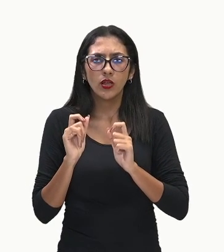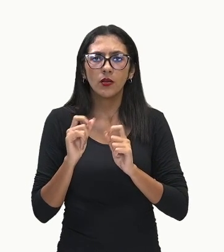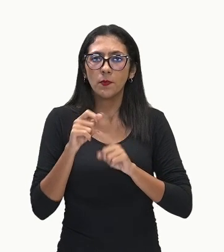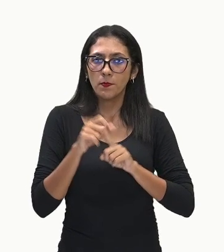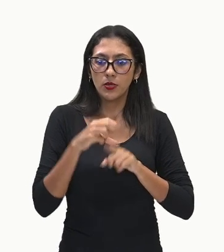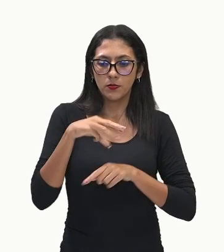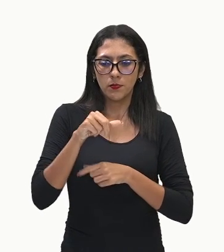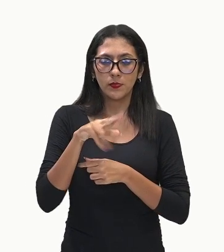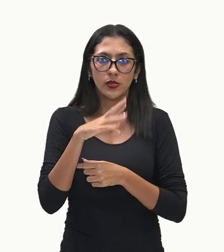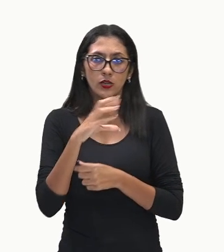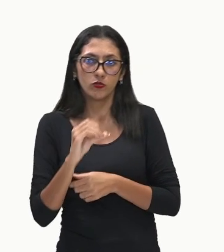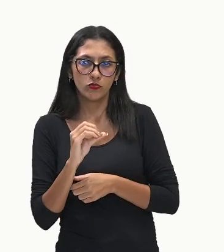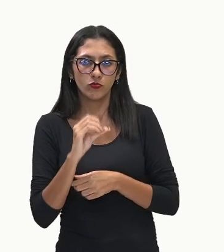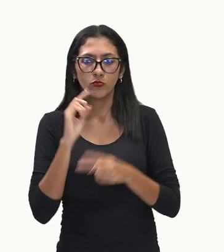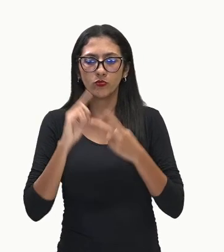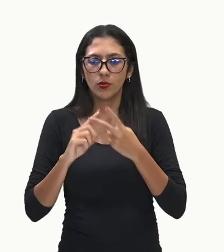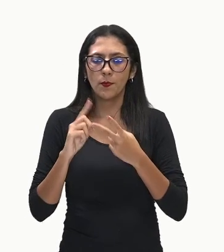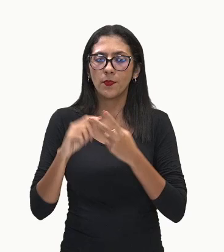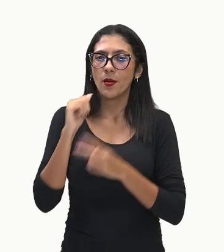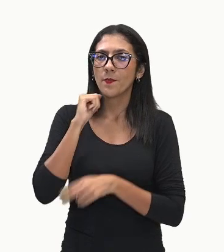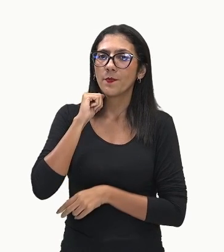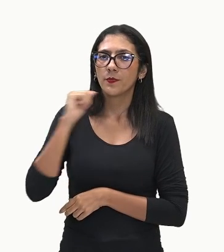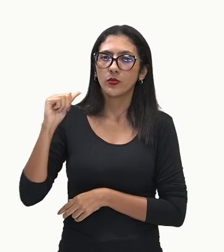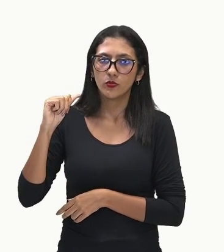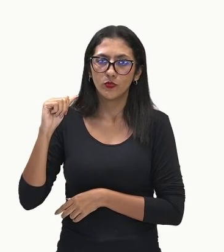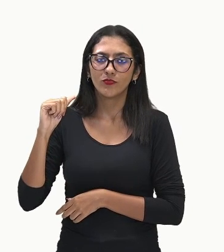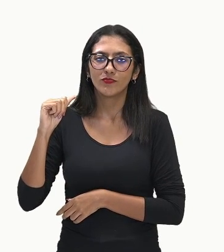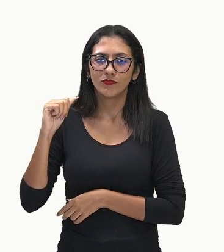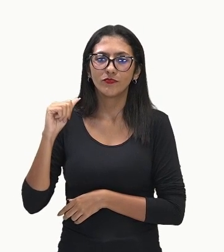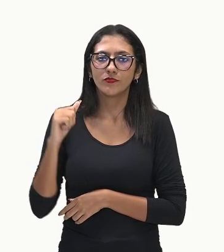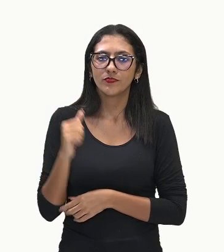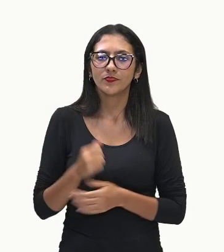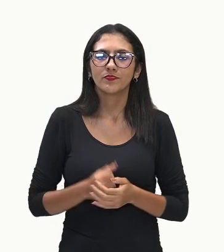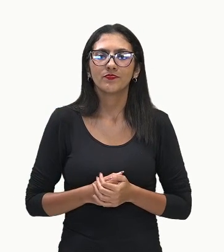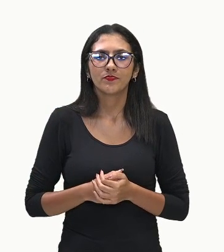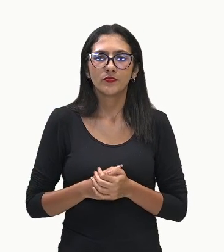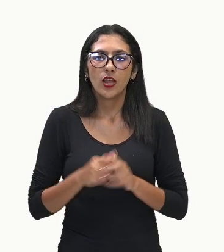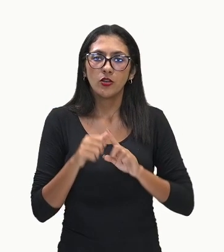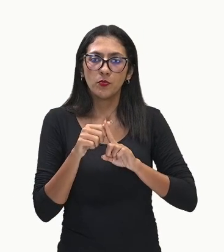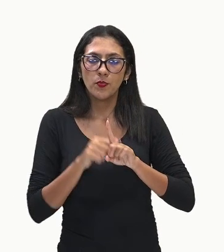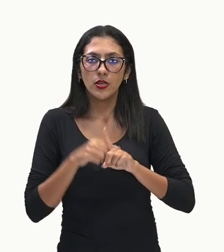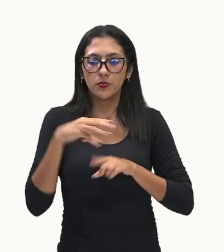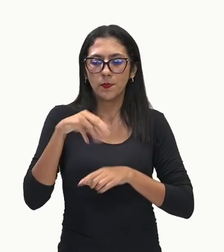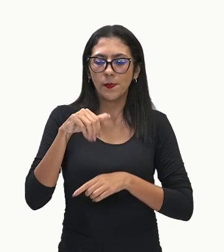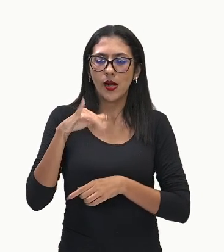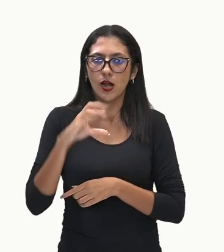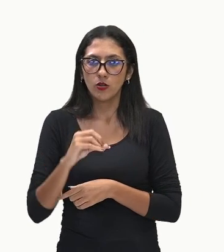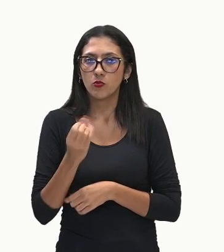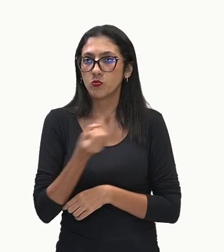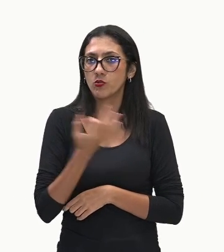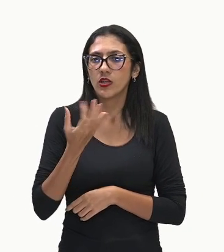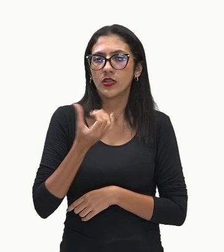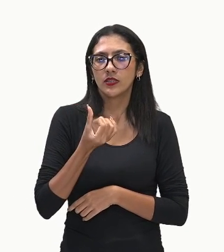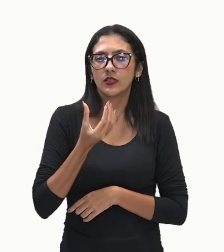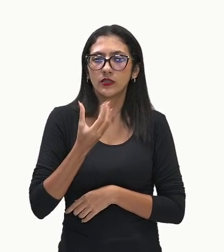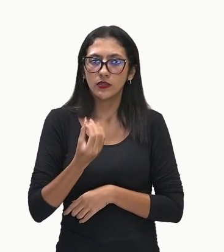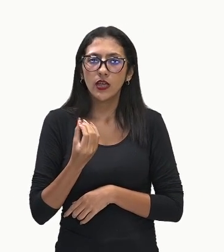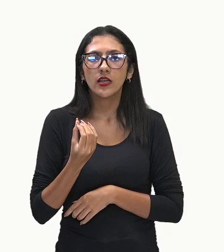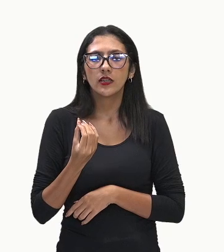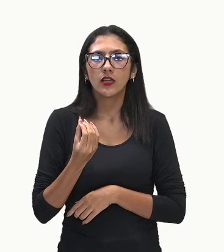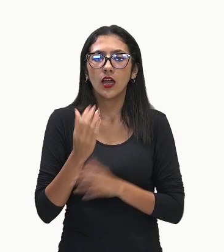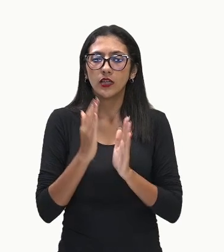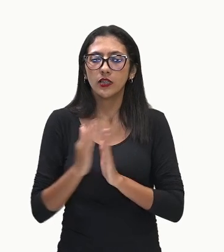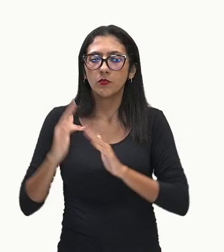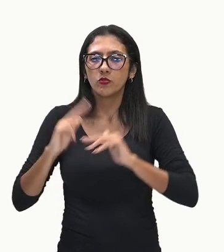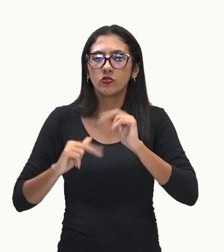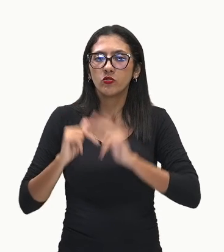e abril, certo? Em maio nós teríamos 60, em junho nós teríamos 40, mas ele quer saber o